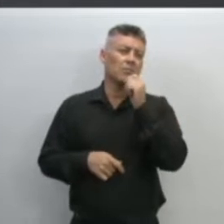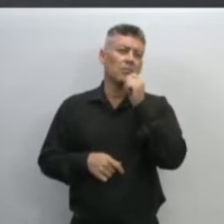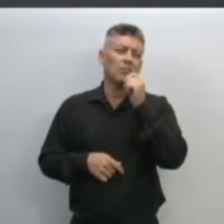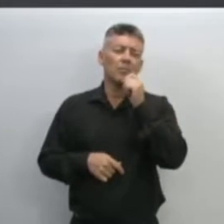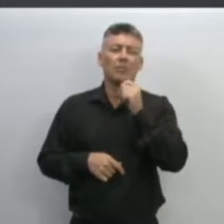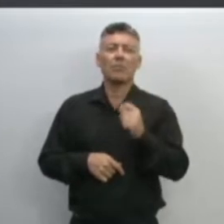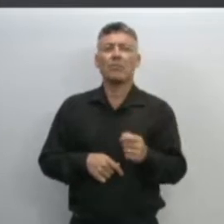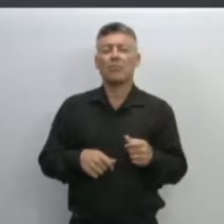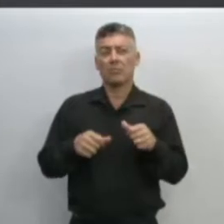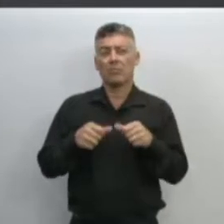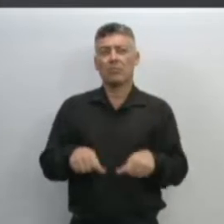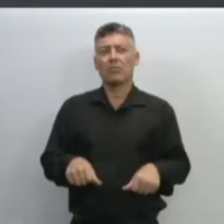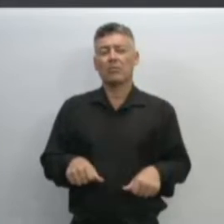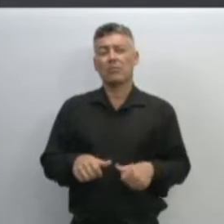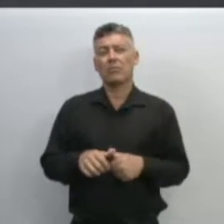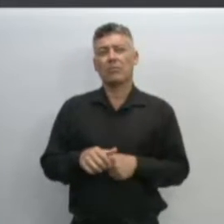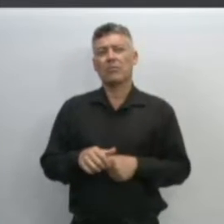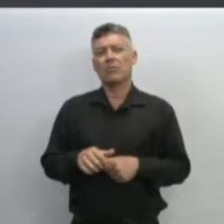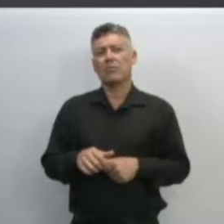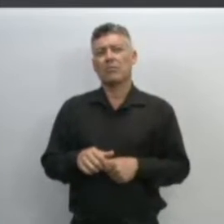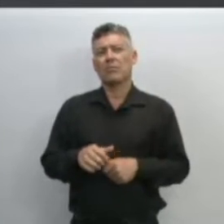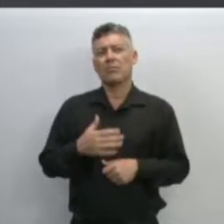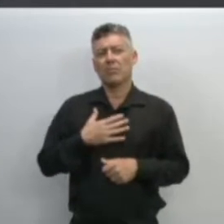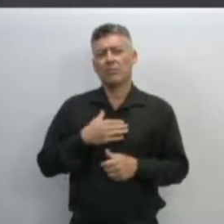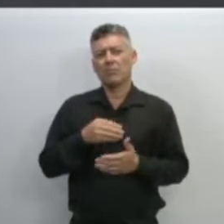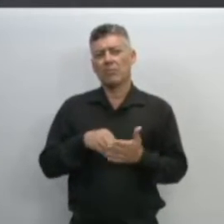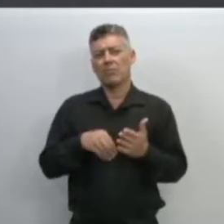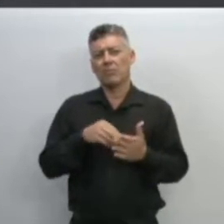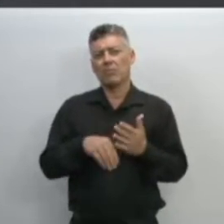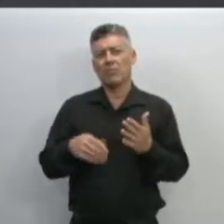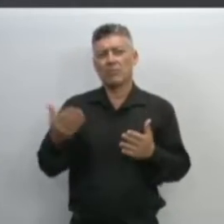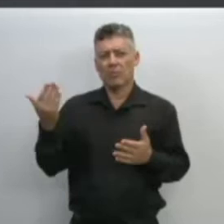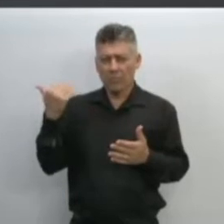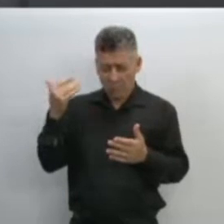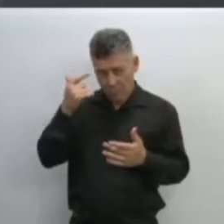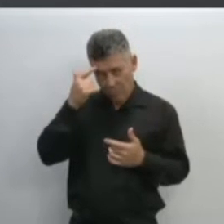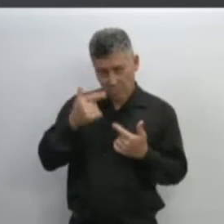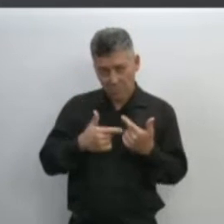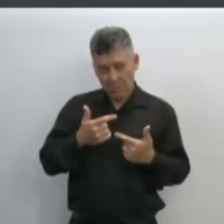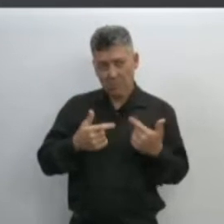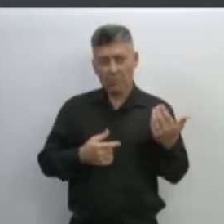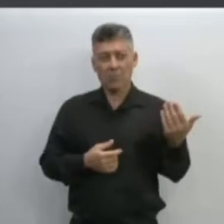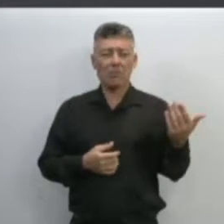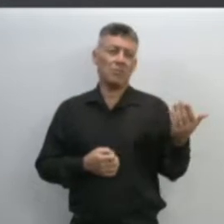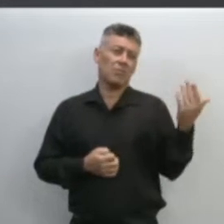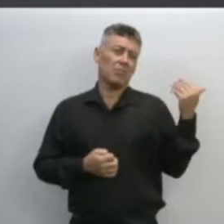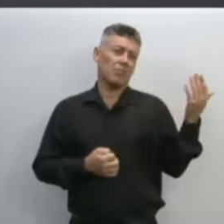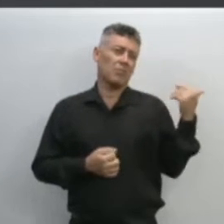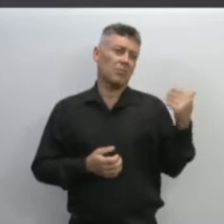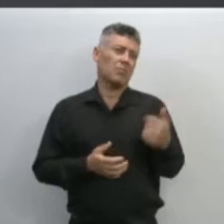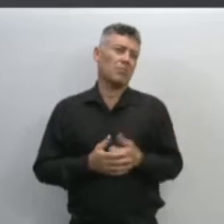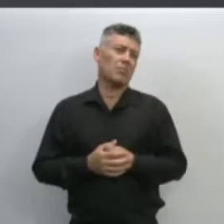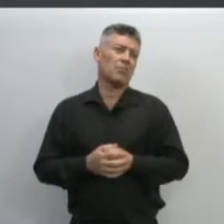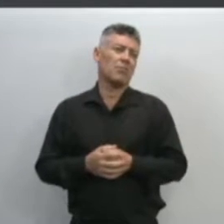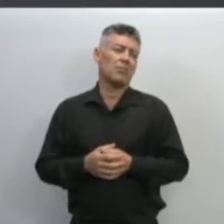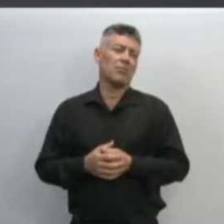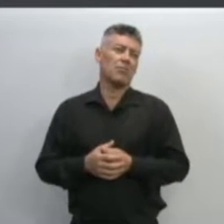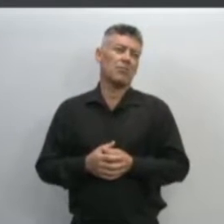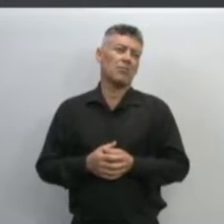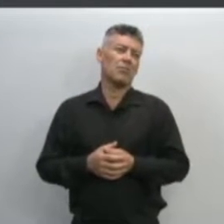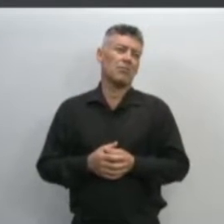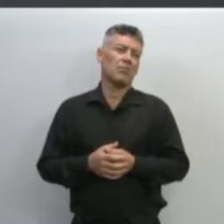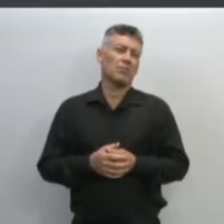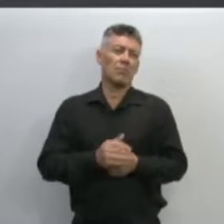se permanece. Vereador Anderson, quando eu fui secretário, tive uma oportunidade de fazermos